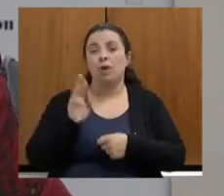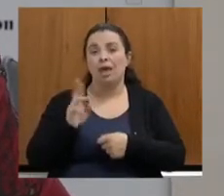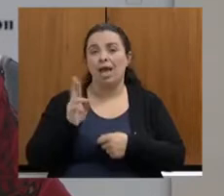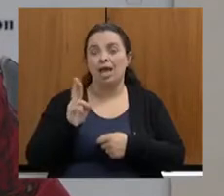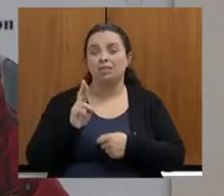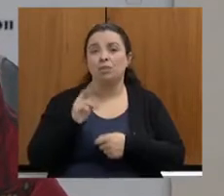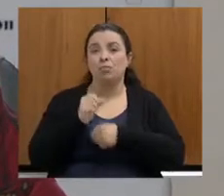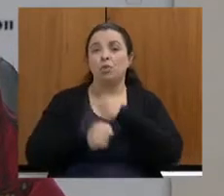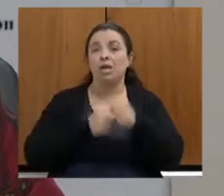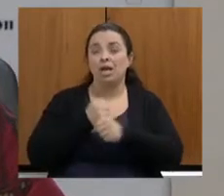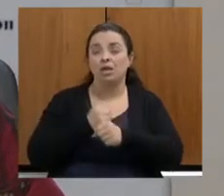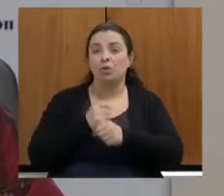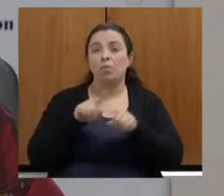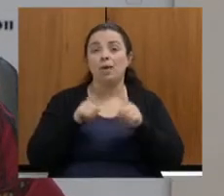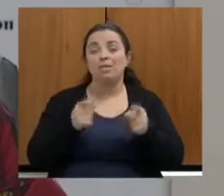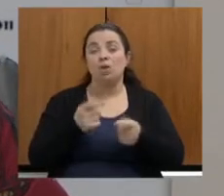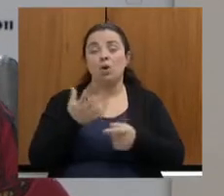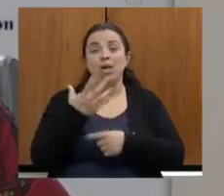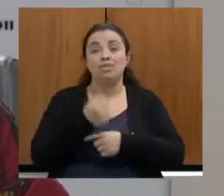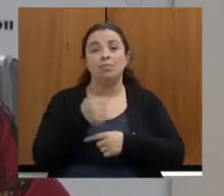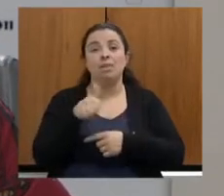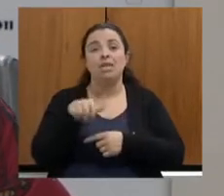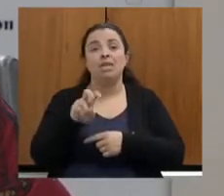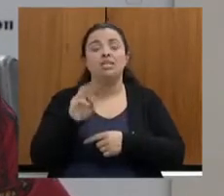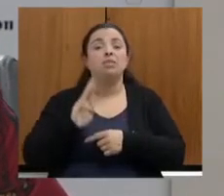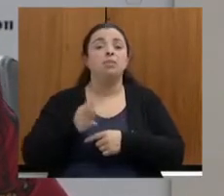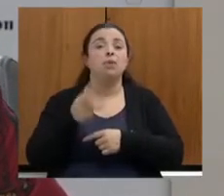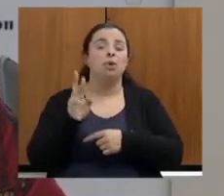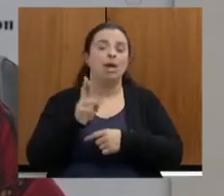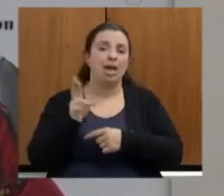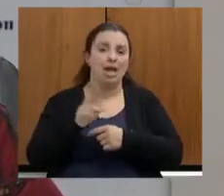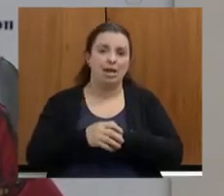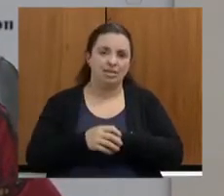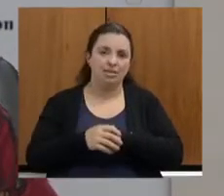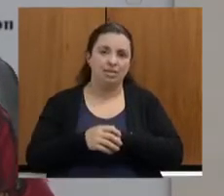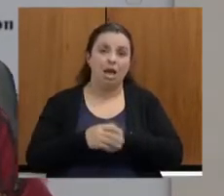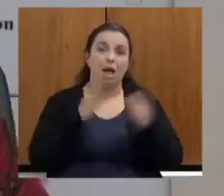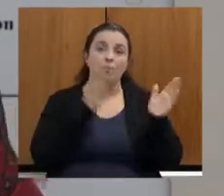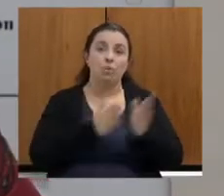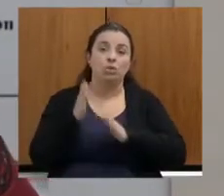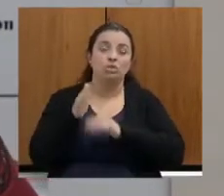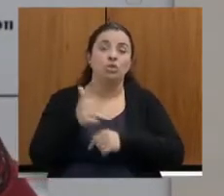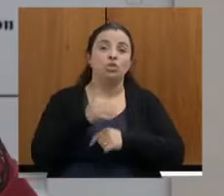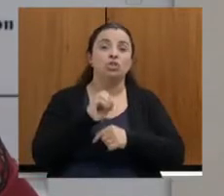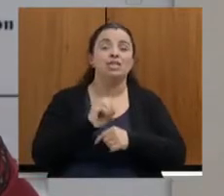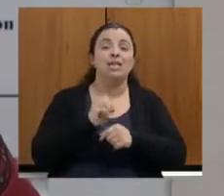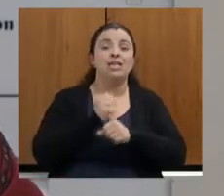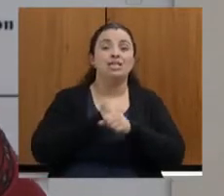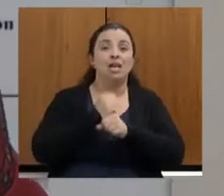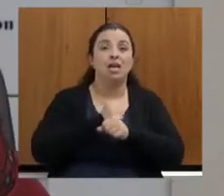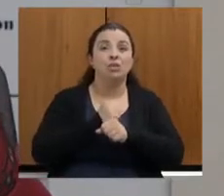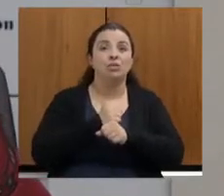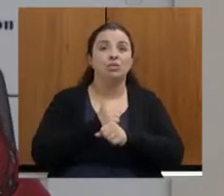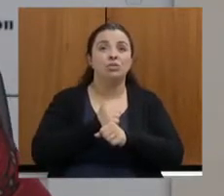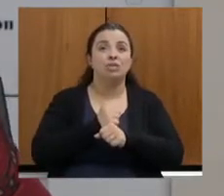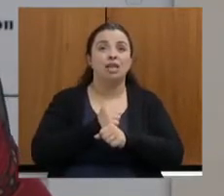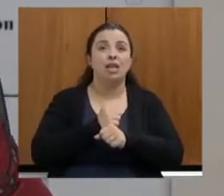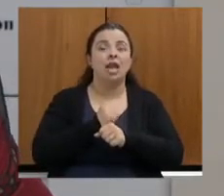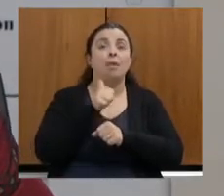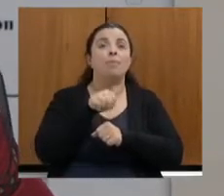por ano eu recebi 15.000 rreais desse Goiabal a produção de dez anos é r$ 1500 por ano gente desse